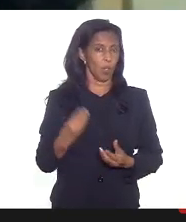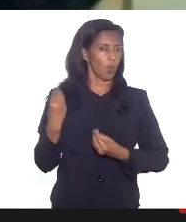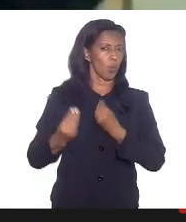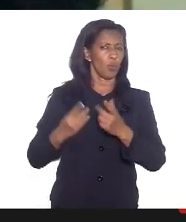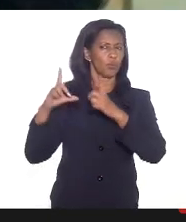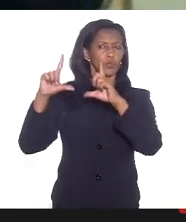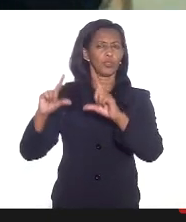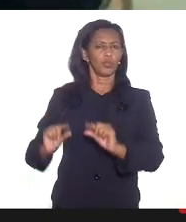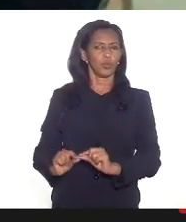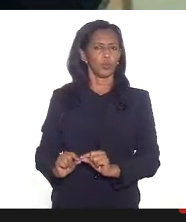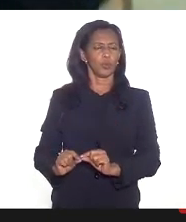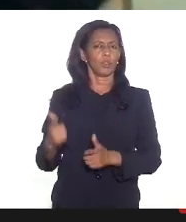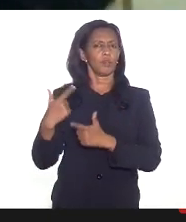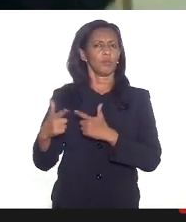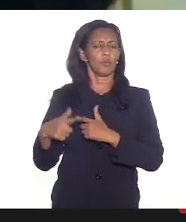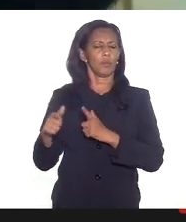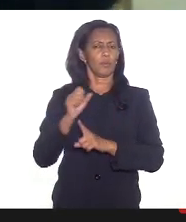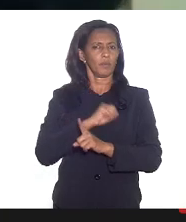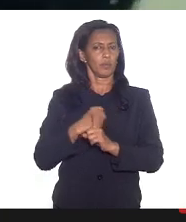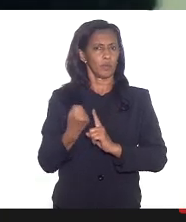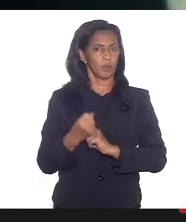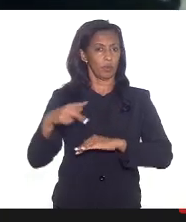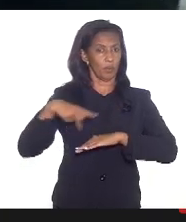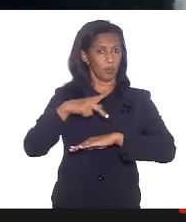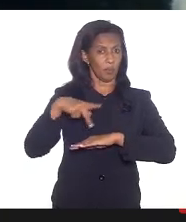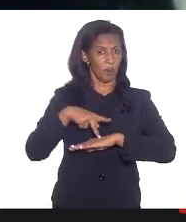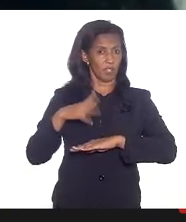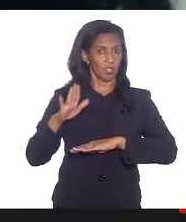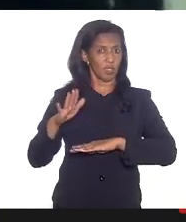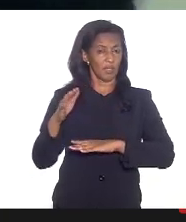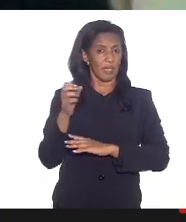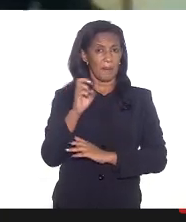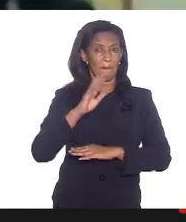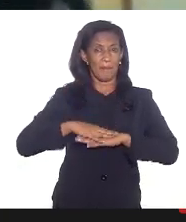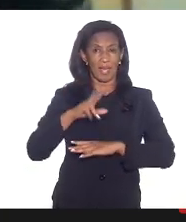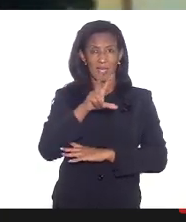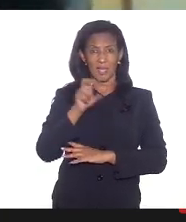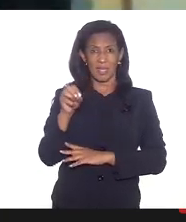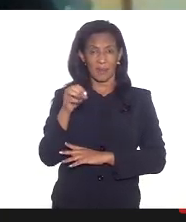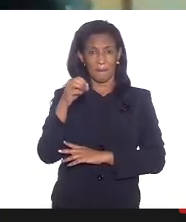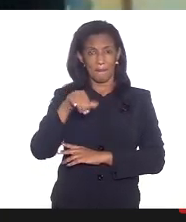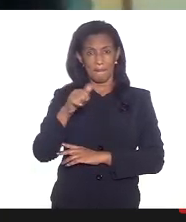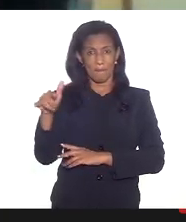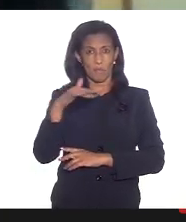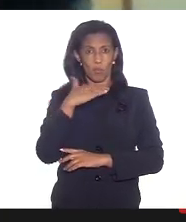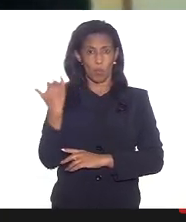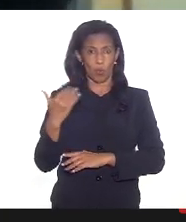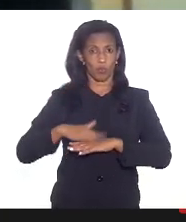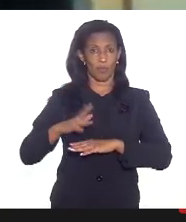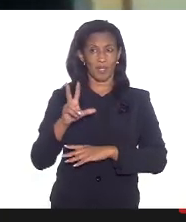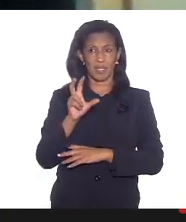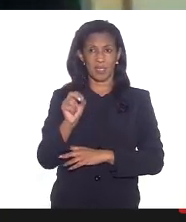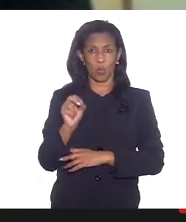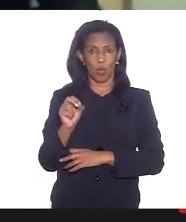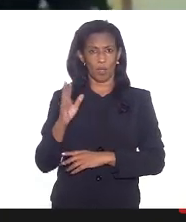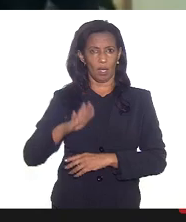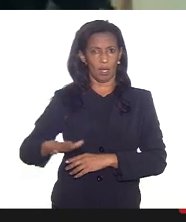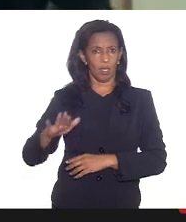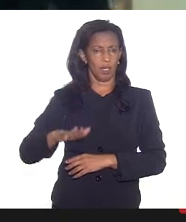minimizar esse desastre social e um país que a gente já tem mais de mil milhão de mortos e mais de 50 mil óculos